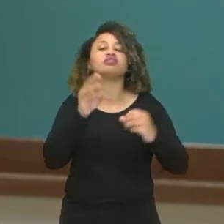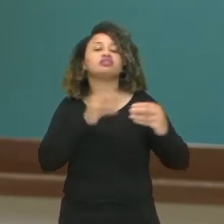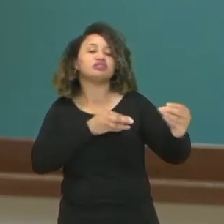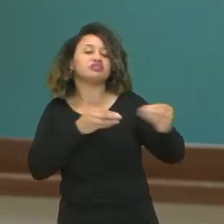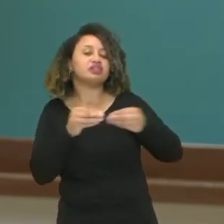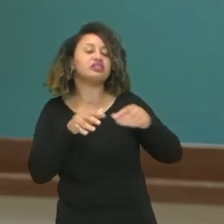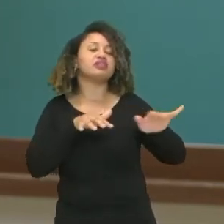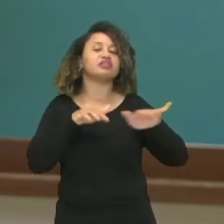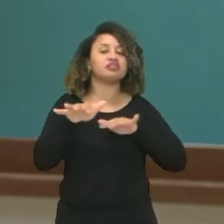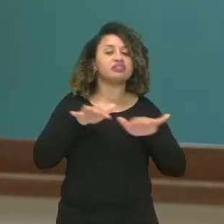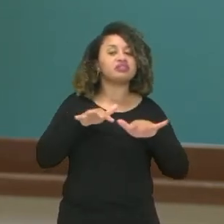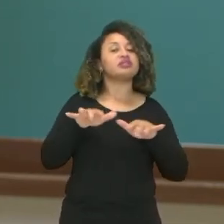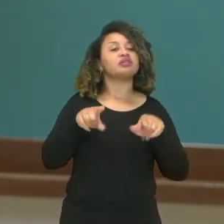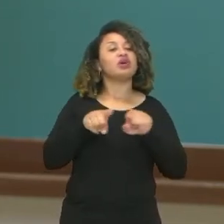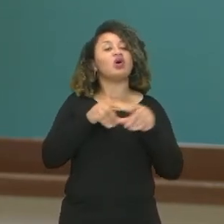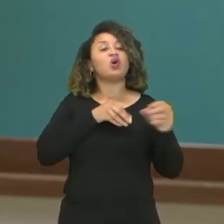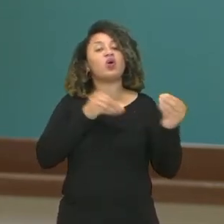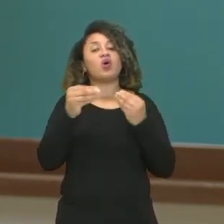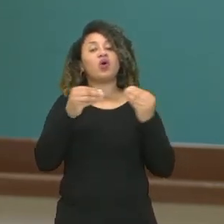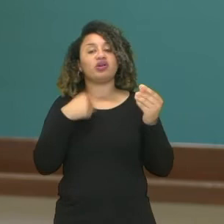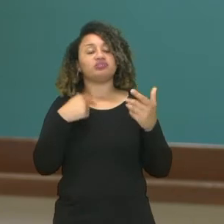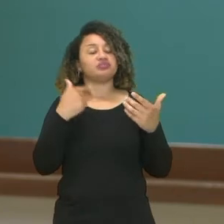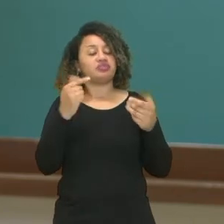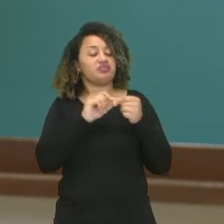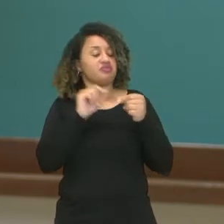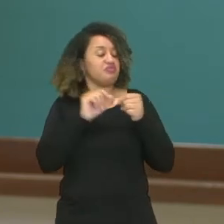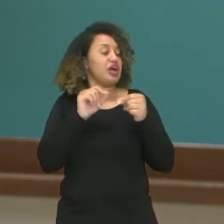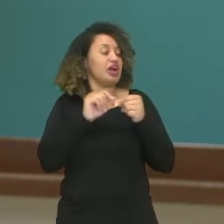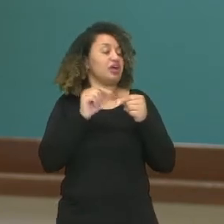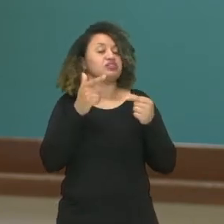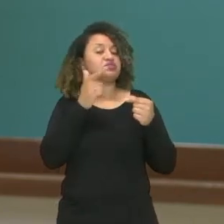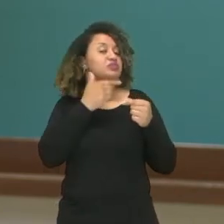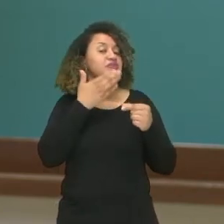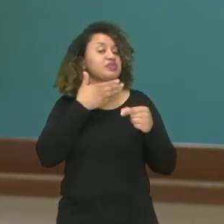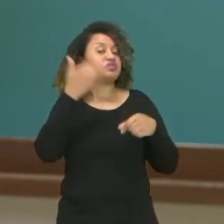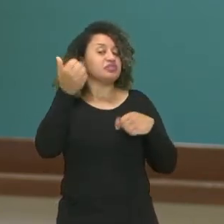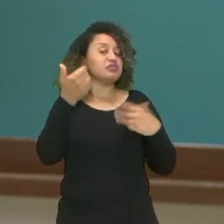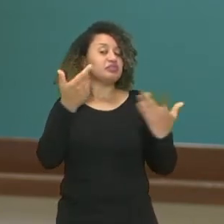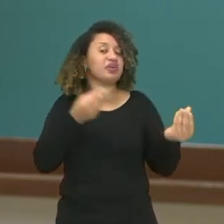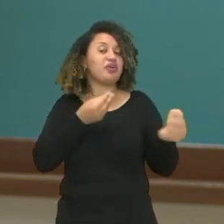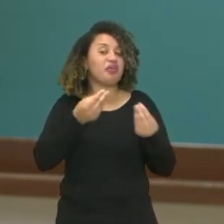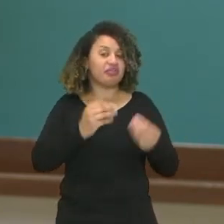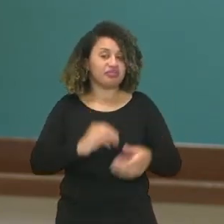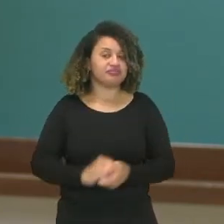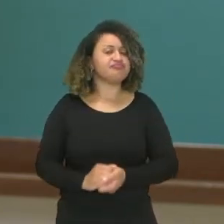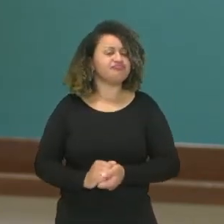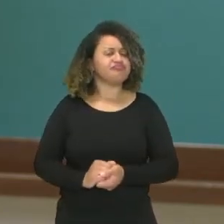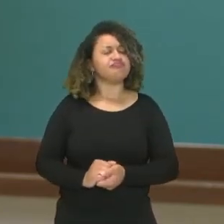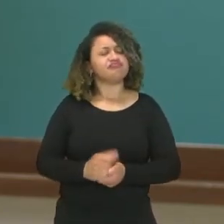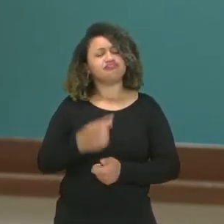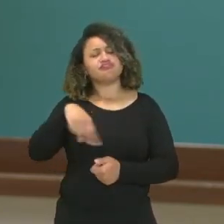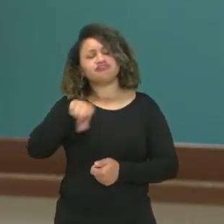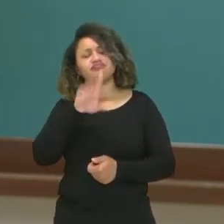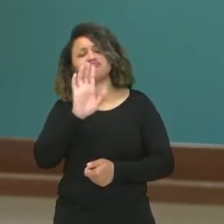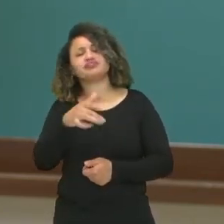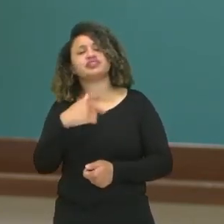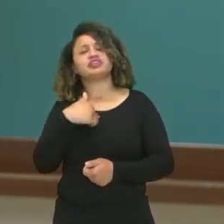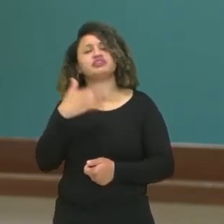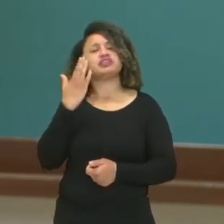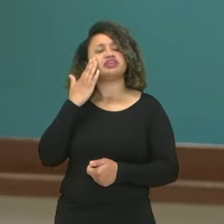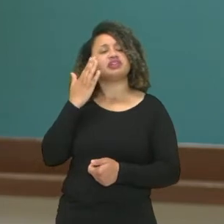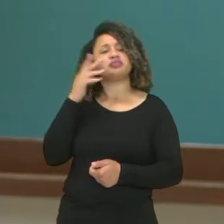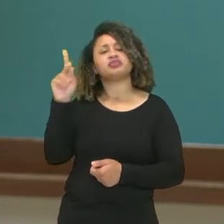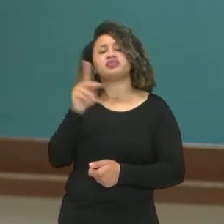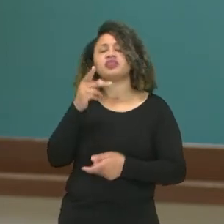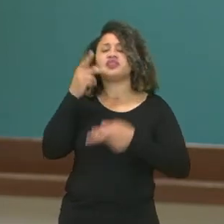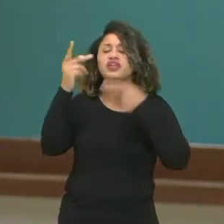coordenação motora. Como que eu trabalho isso? Como eu faço para ter isso melhor? A gente escuta muito, né? Vocês devem escutar muito dos professores de